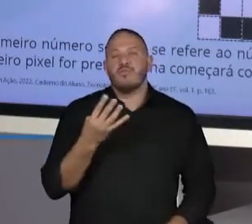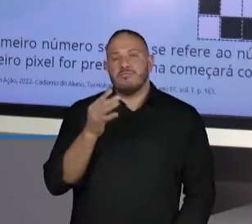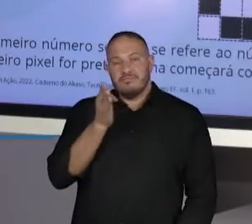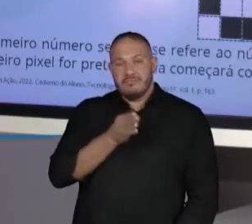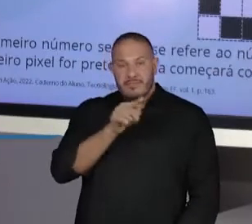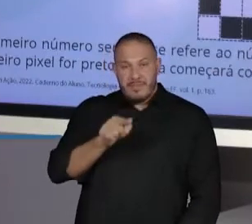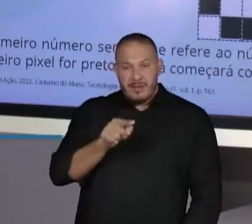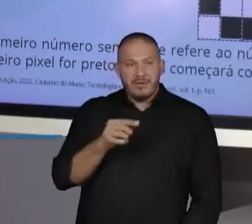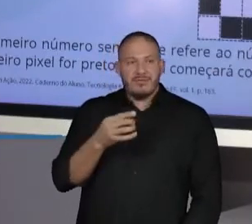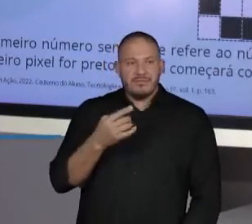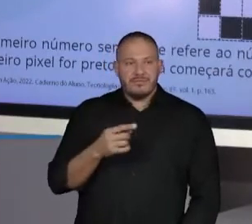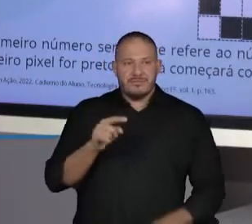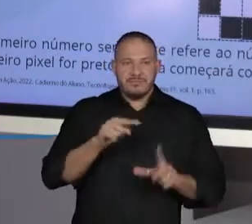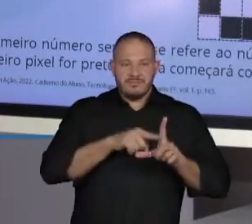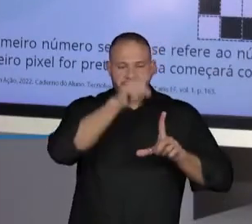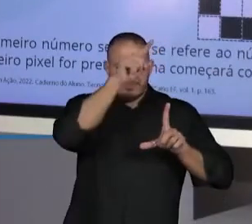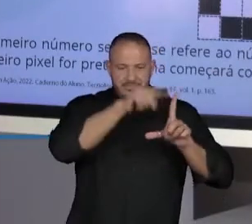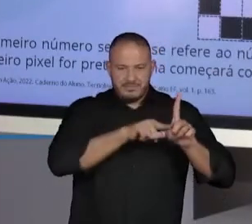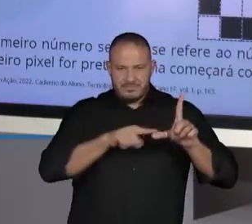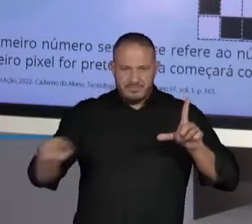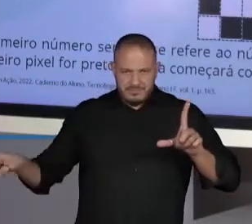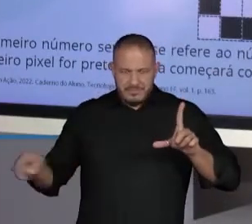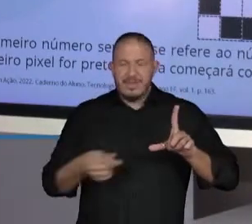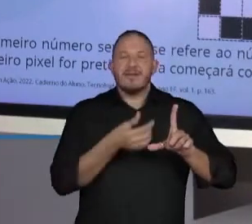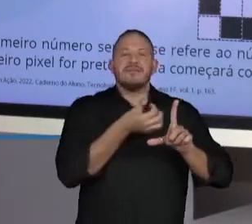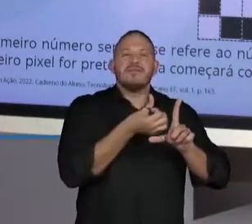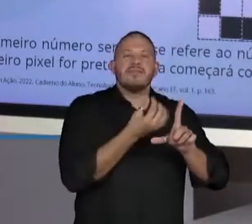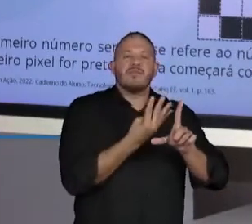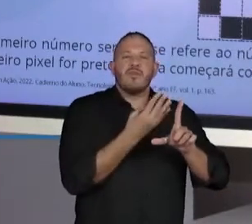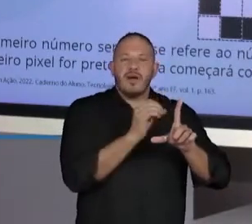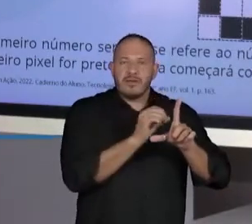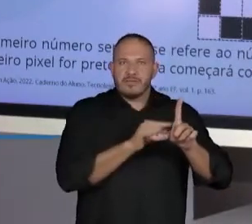aí, essa tela, ela vai comportar